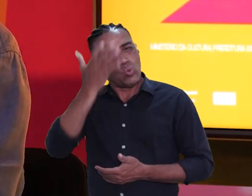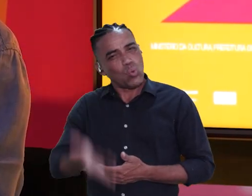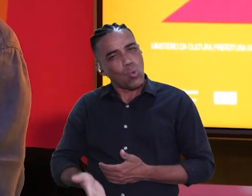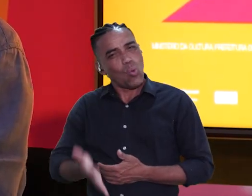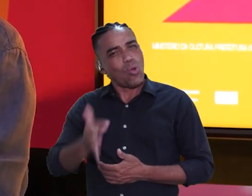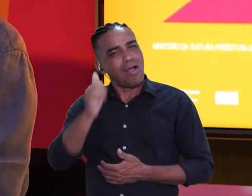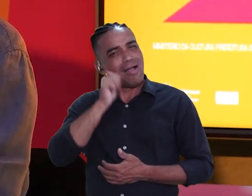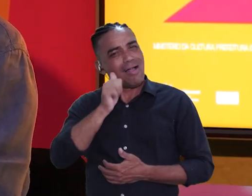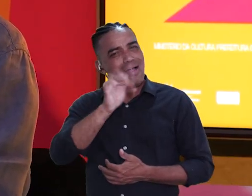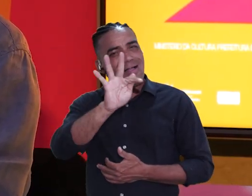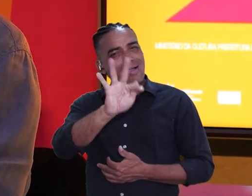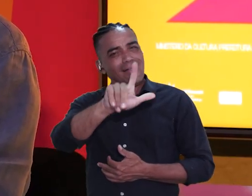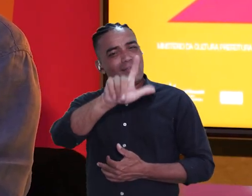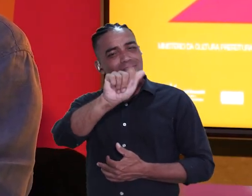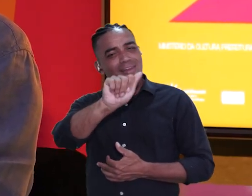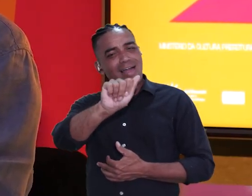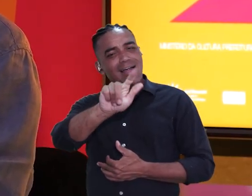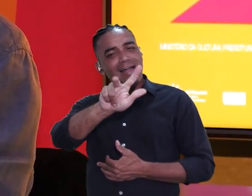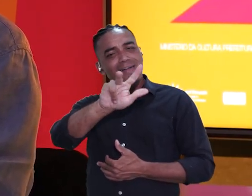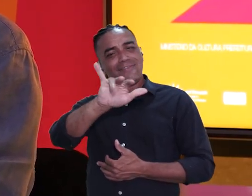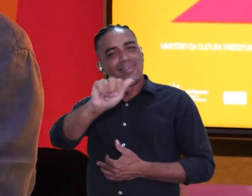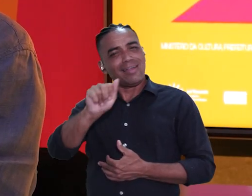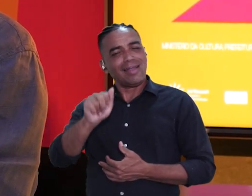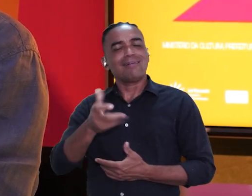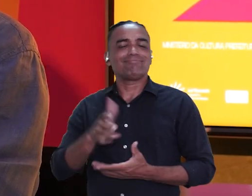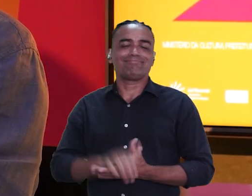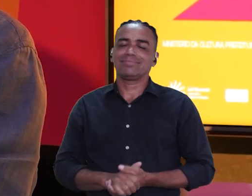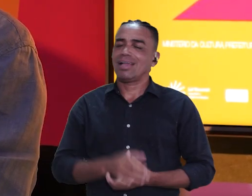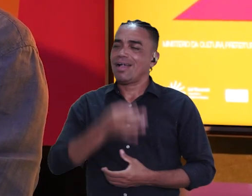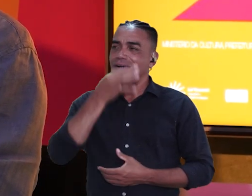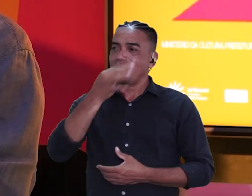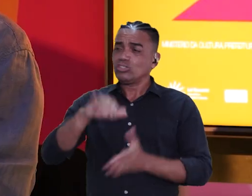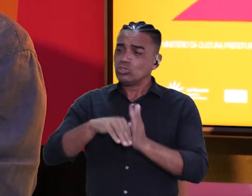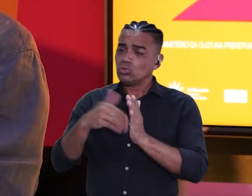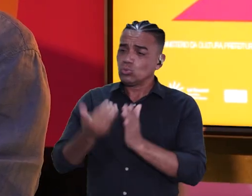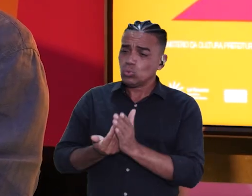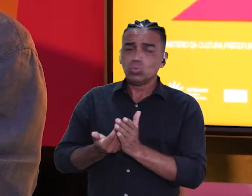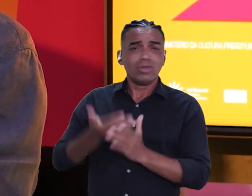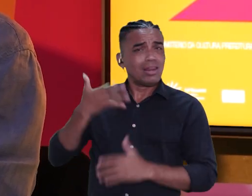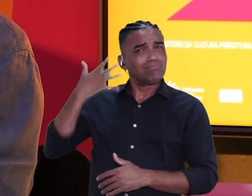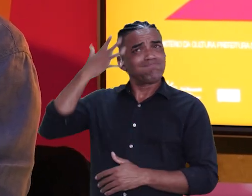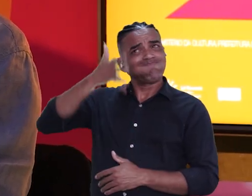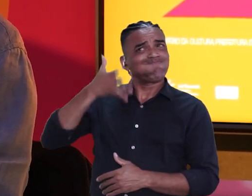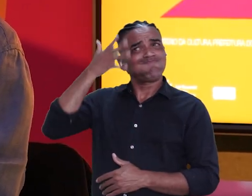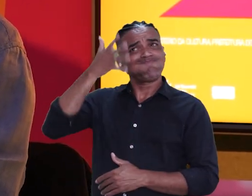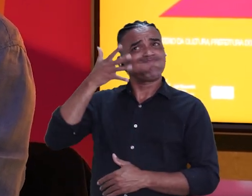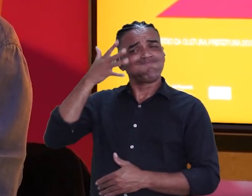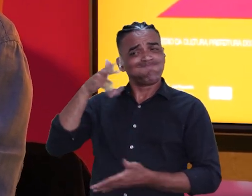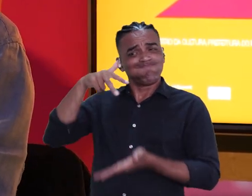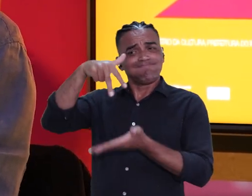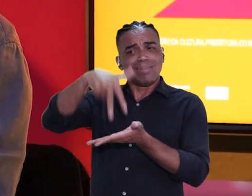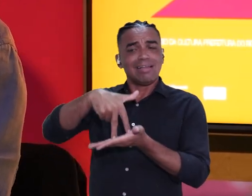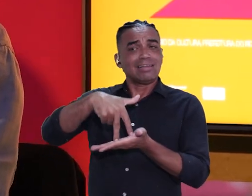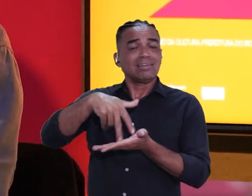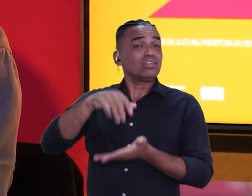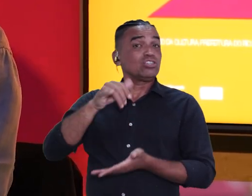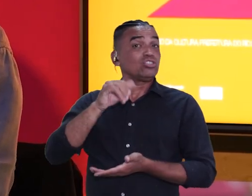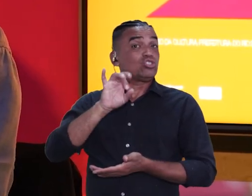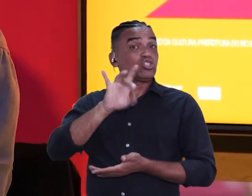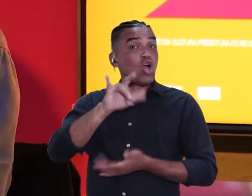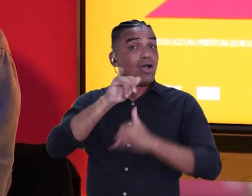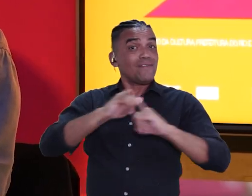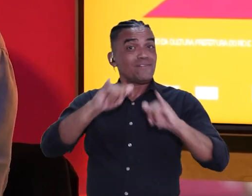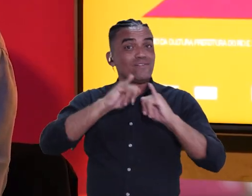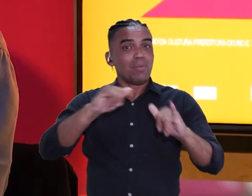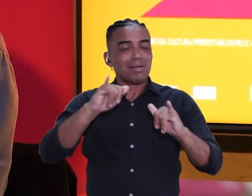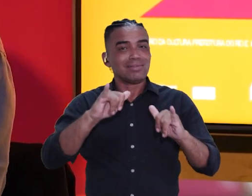Flávia. Acho que tudo que ela diz ali é não só